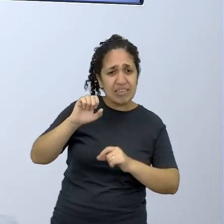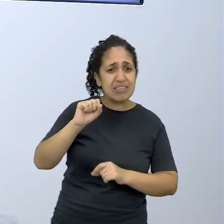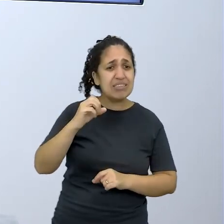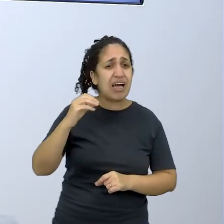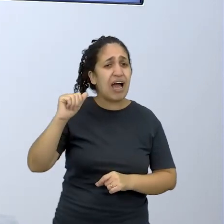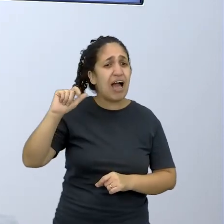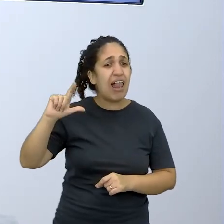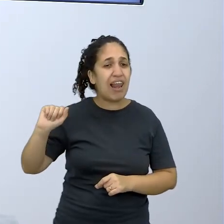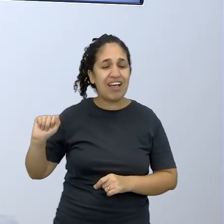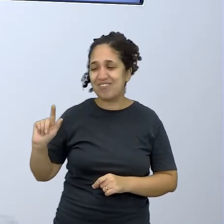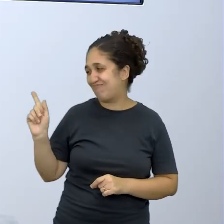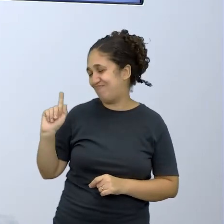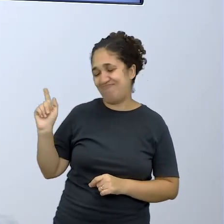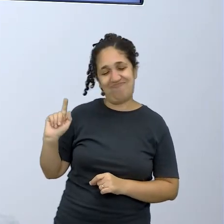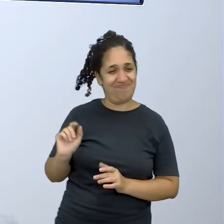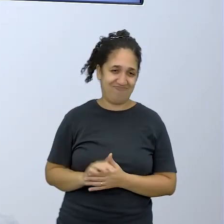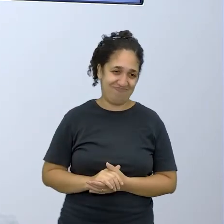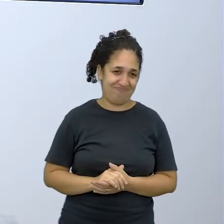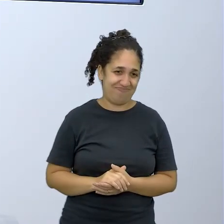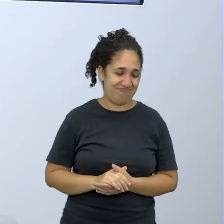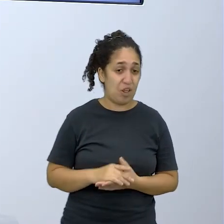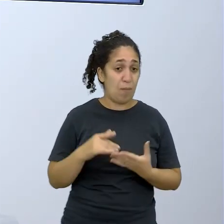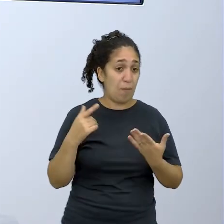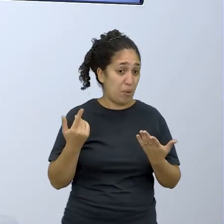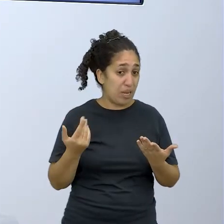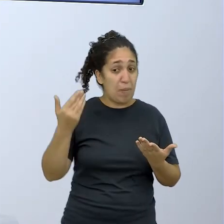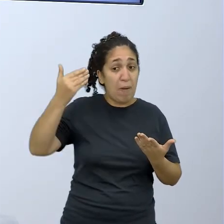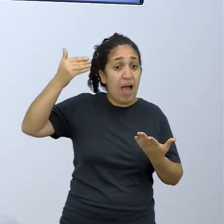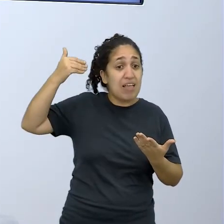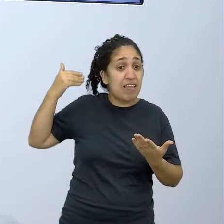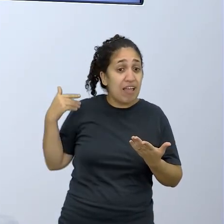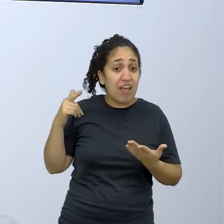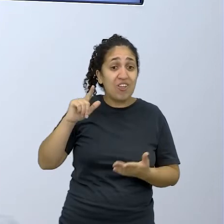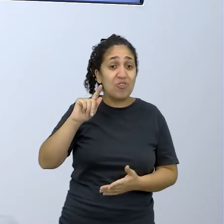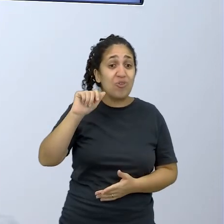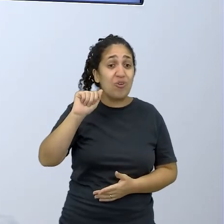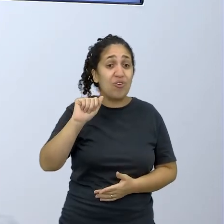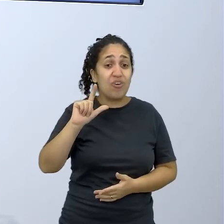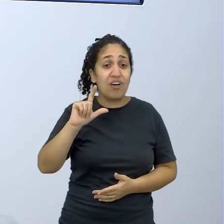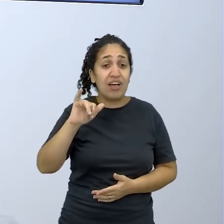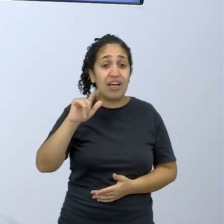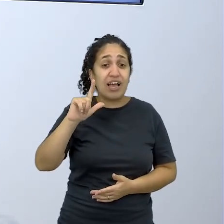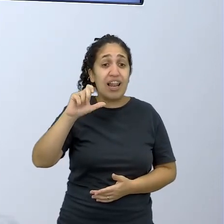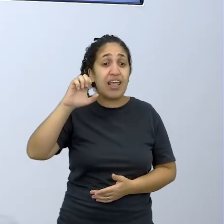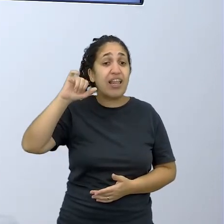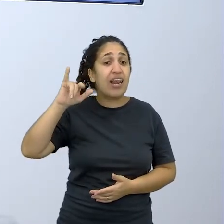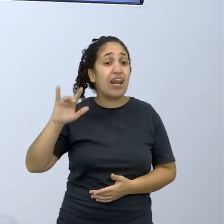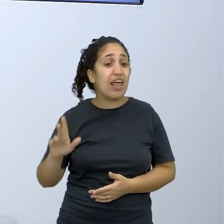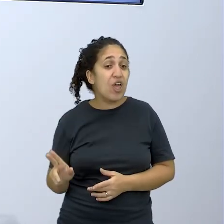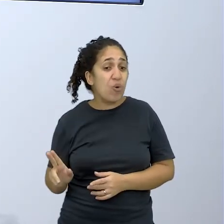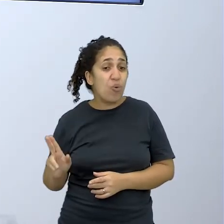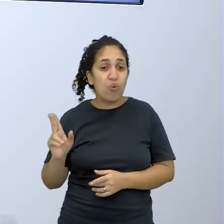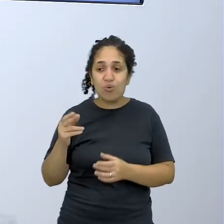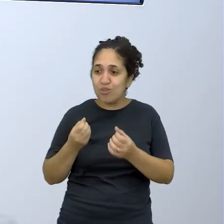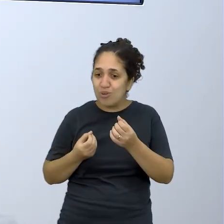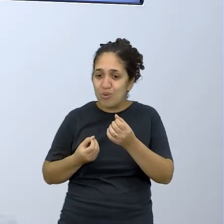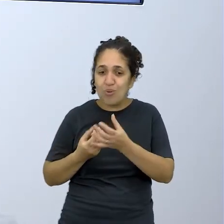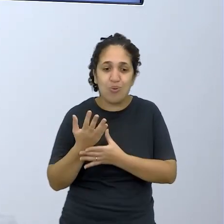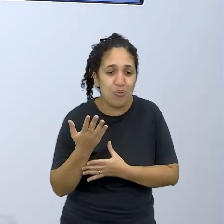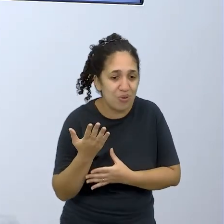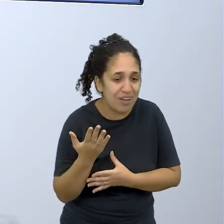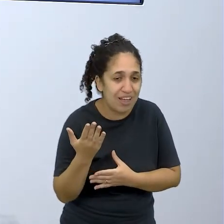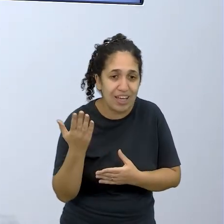Provavelmente não, porque a obra do Galileu Galilei, que falava sobre proporções, tinha acabado de sair ali no